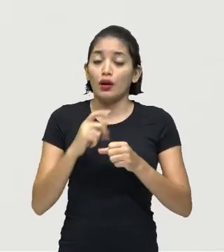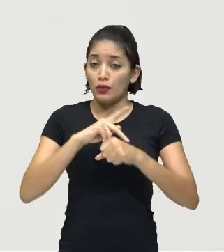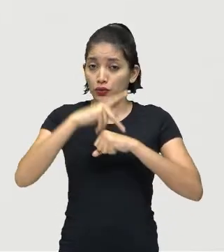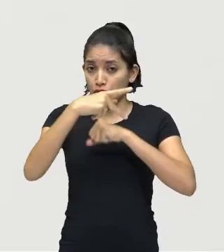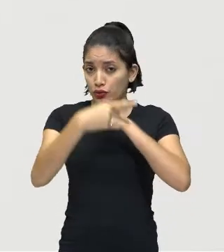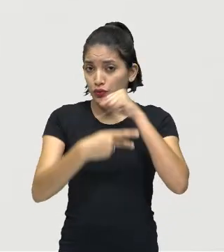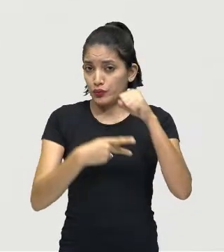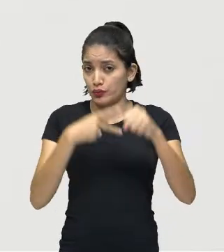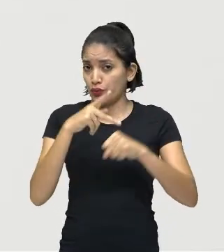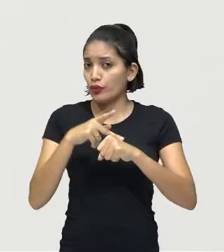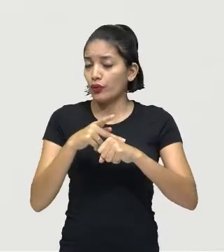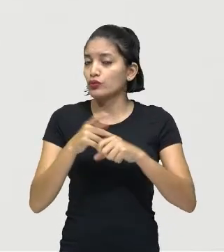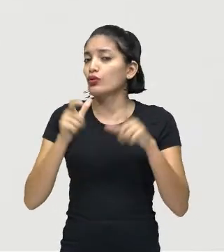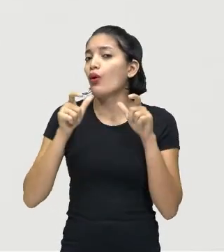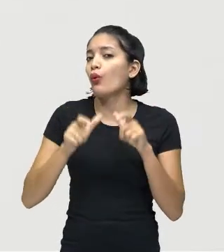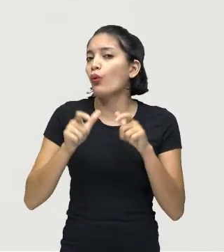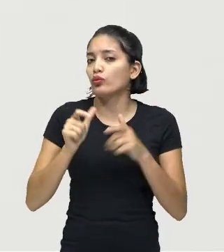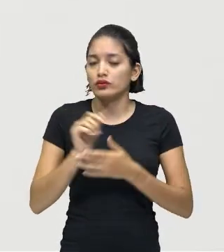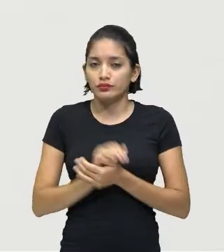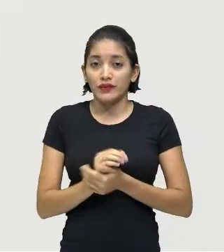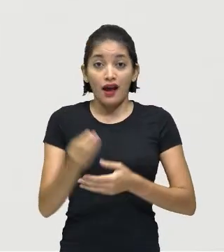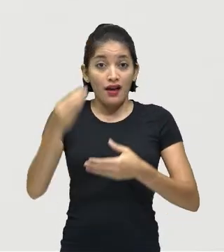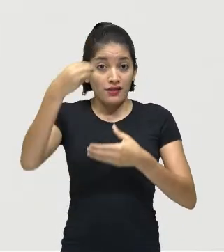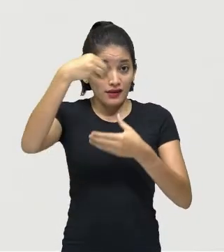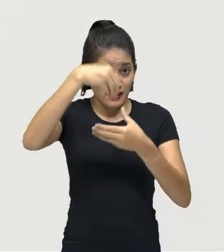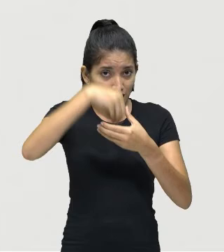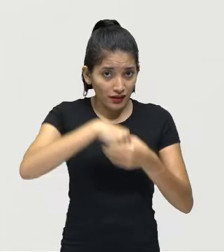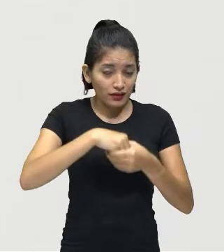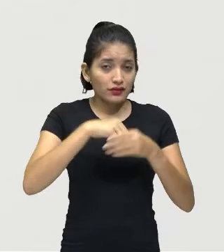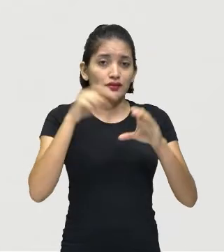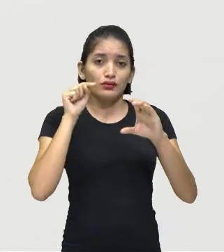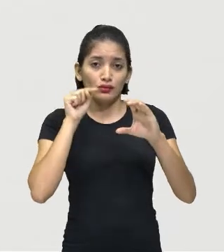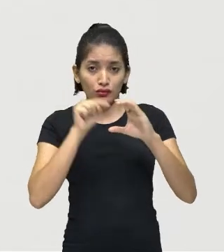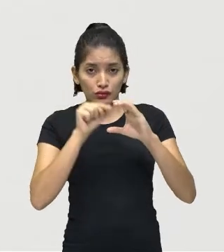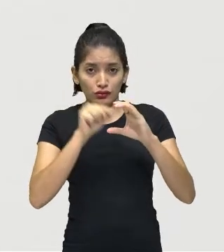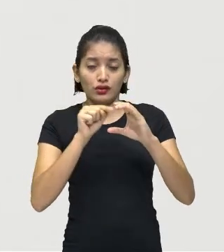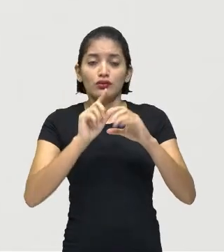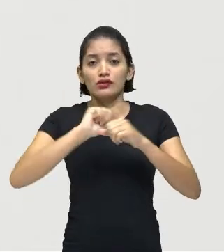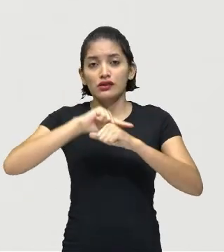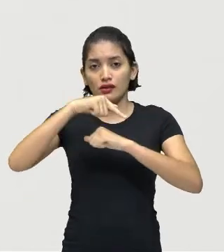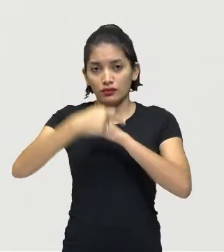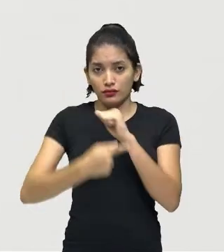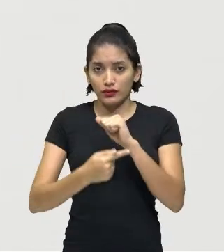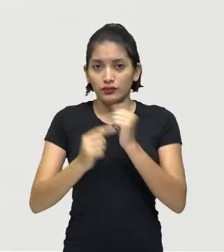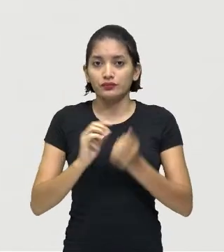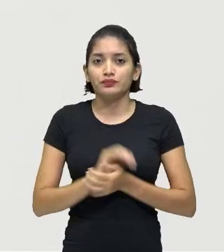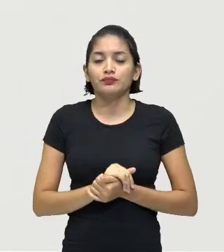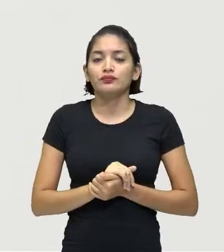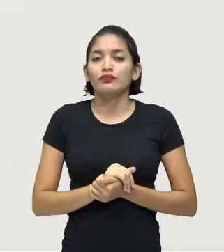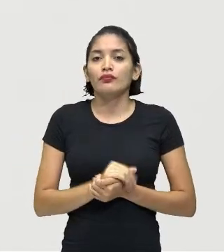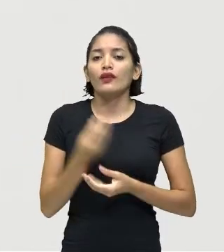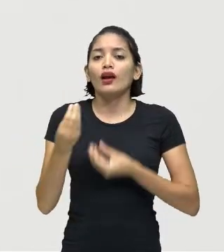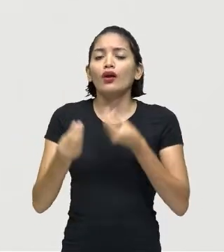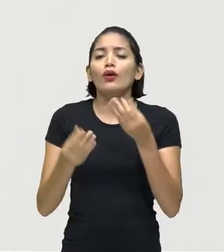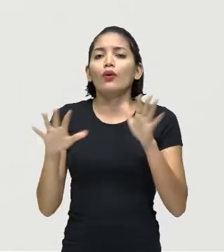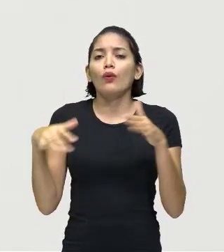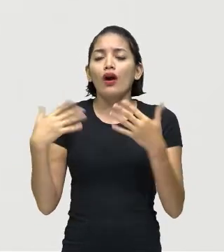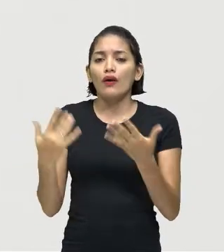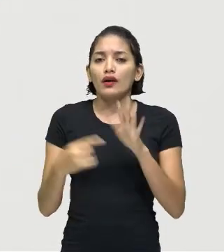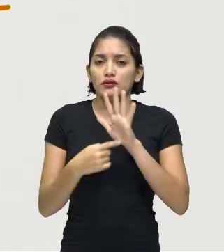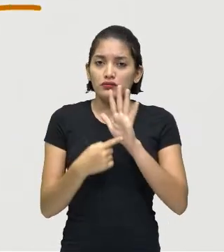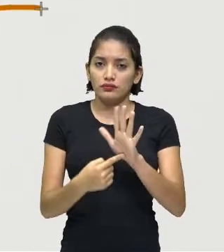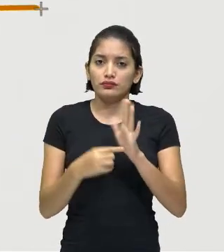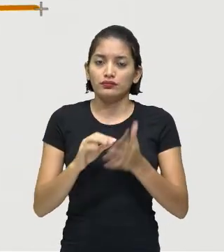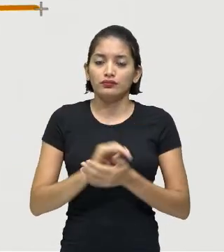estão presentes lá no núcleo dos átomos. E aí, a sua representação,